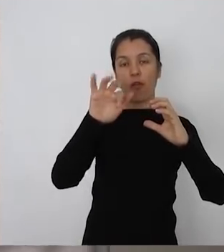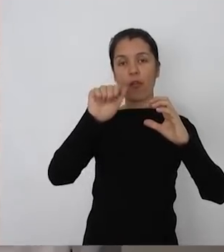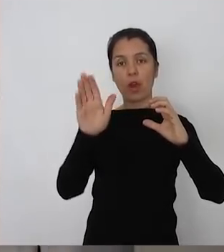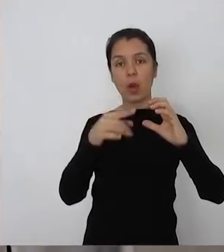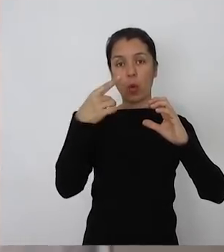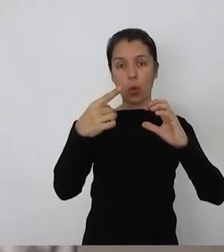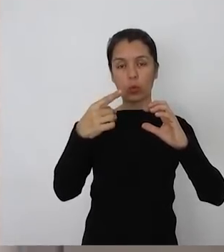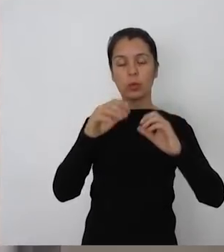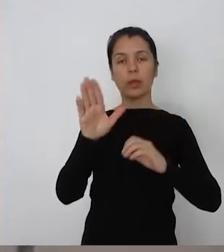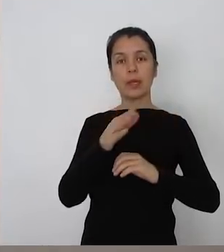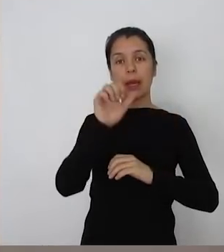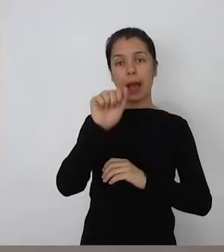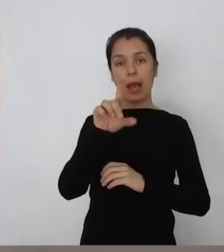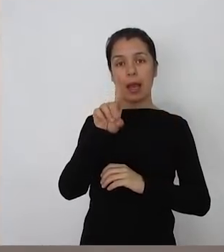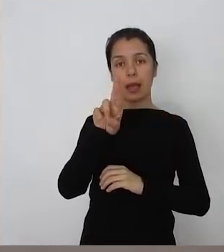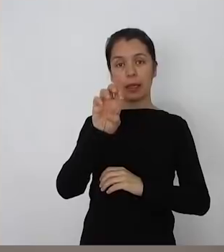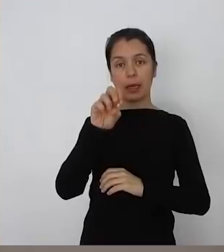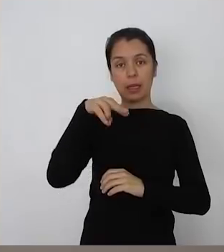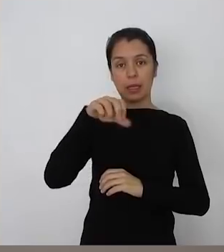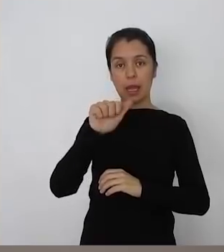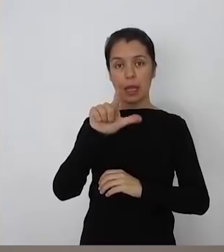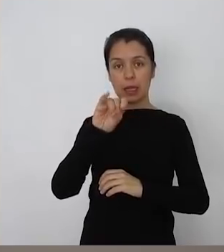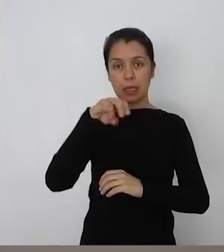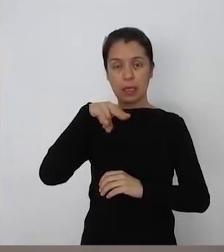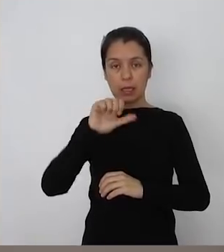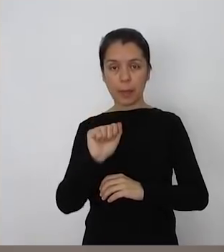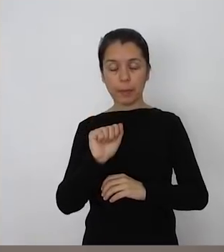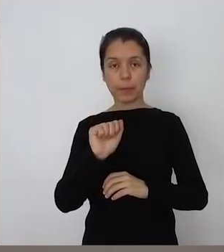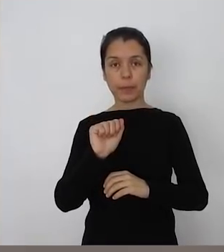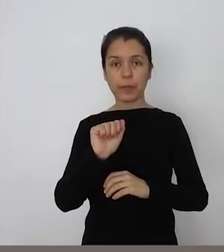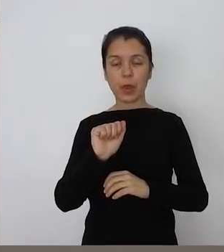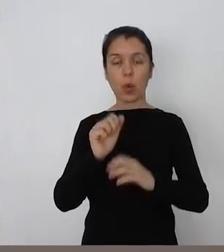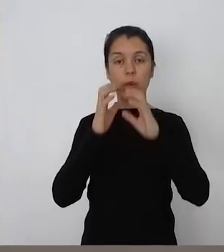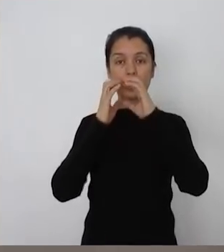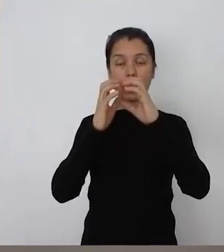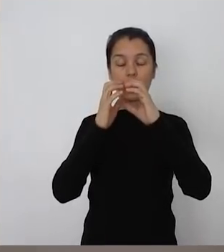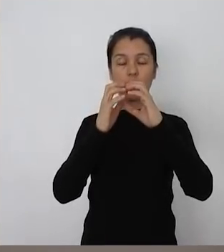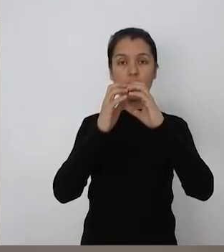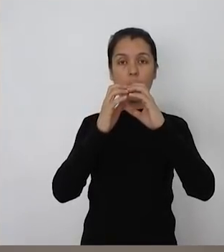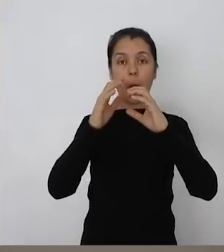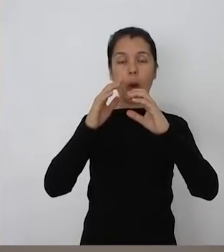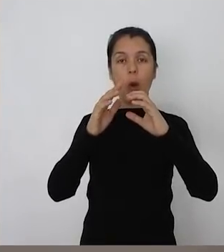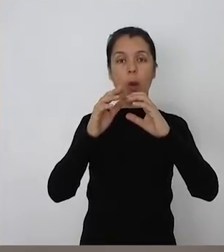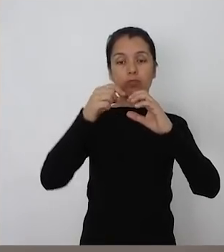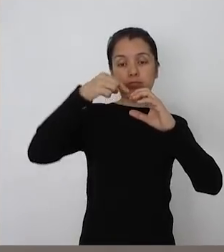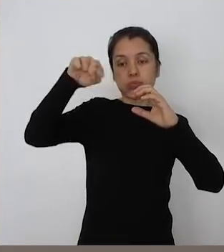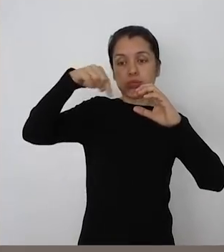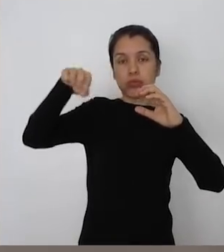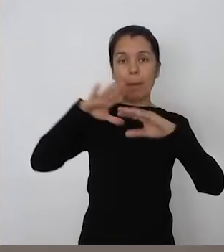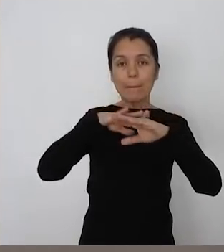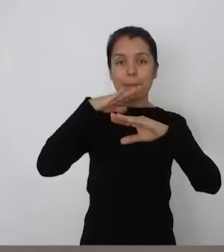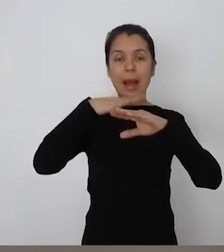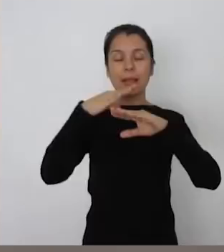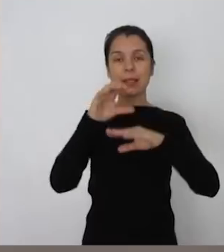humano no encéfalo é produzir o neurotransmissor, ficar vagando na fenda, se acopla no receptor, volta